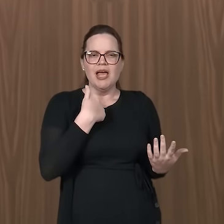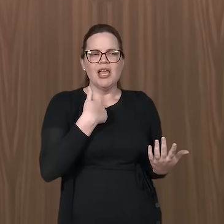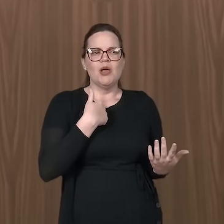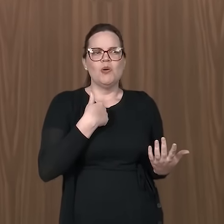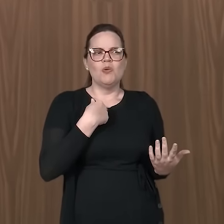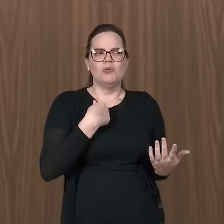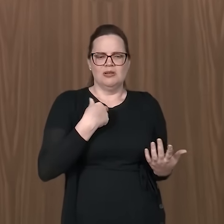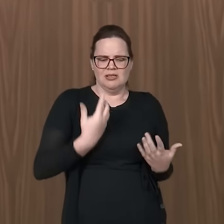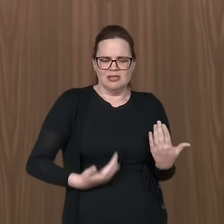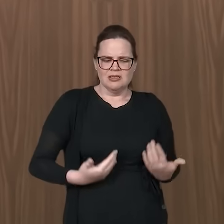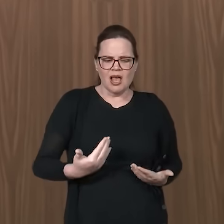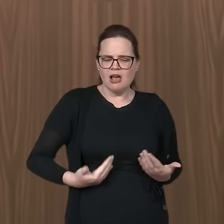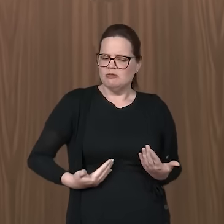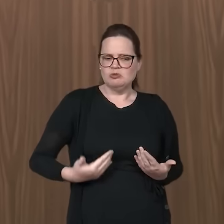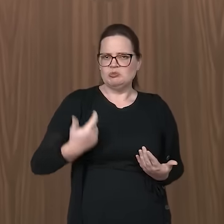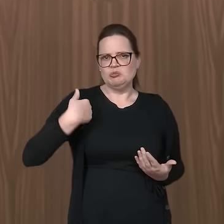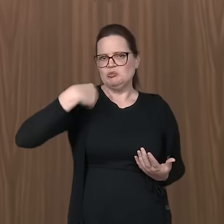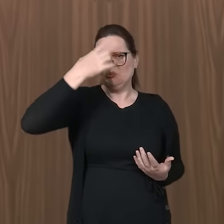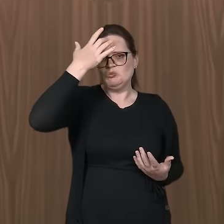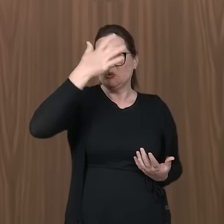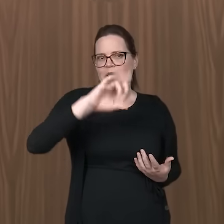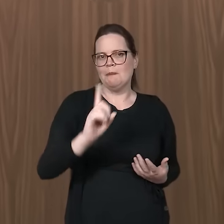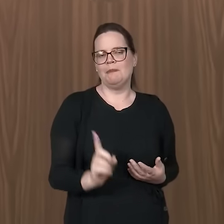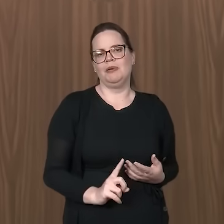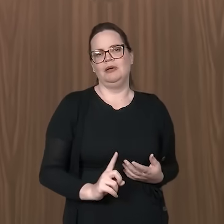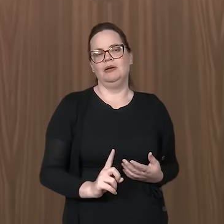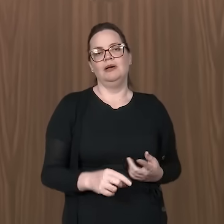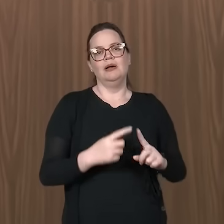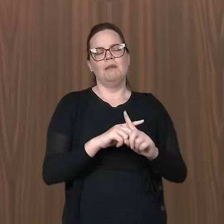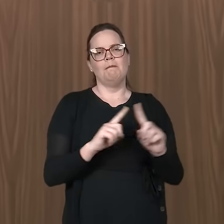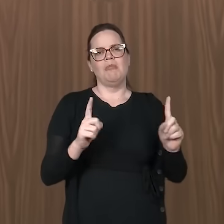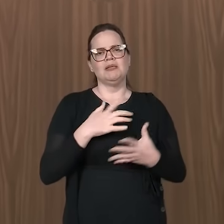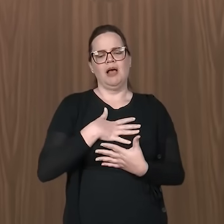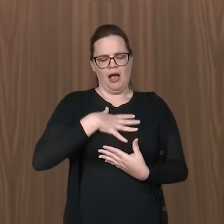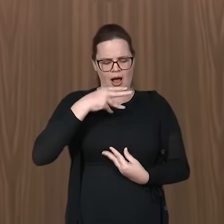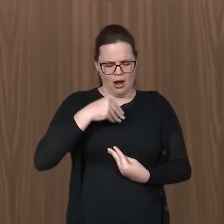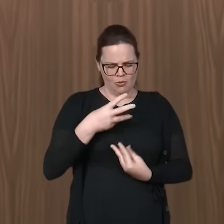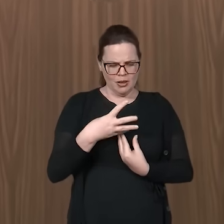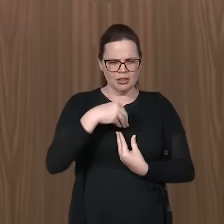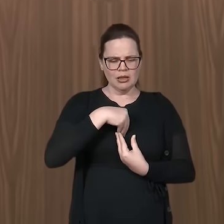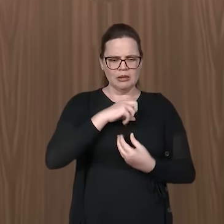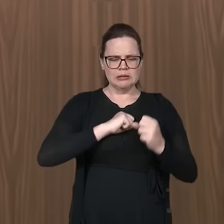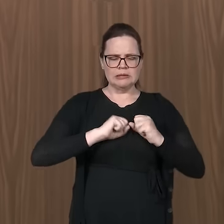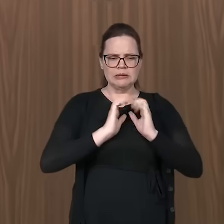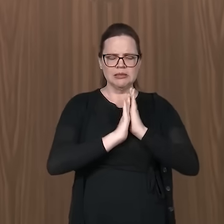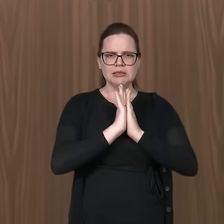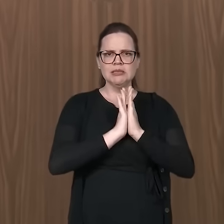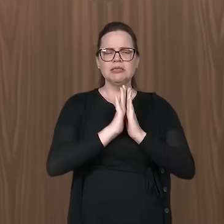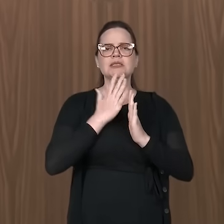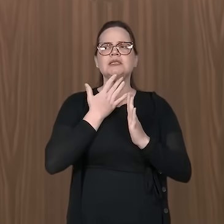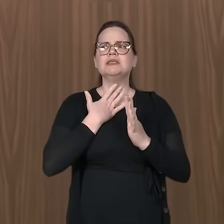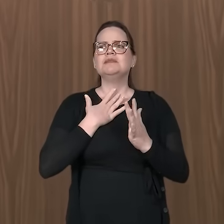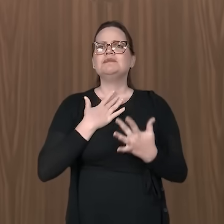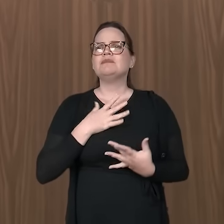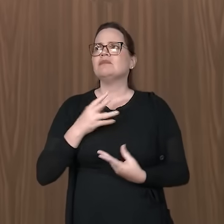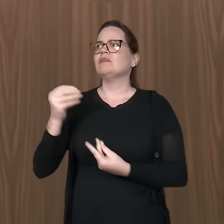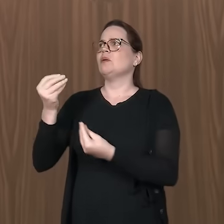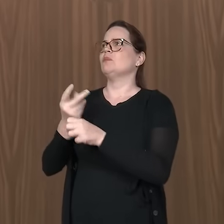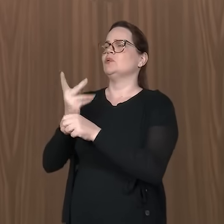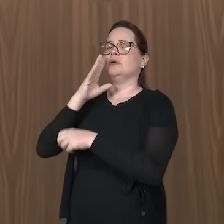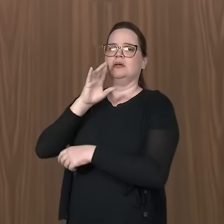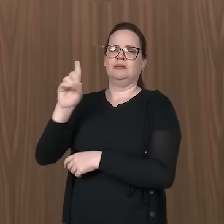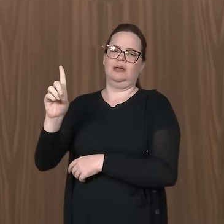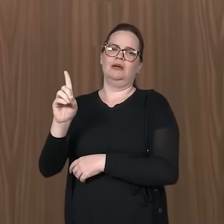dia alcançados pelo Senhor, mas quando nós chegamos na nossa sede, na nossa ansiedade, na sede da nossa